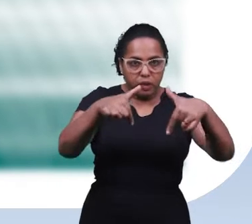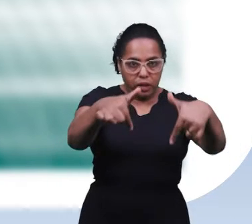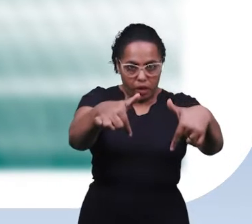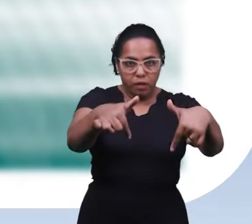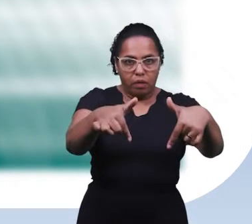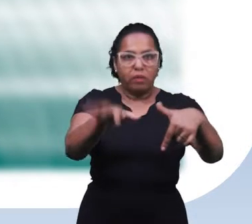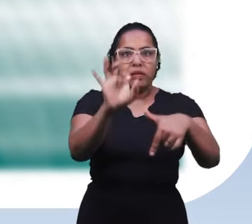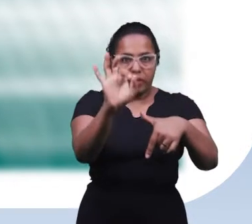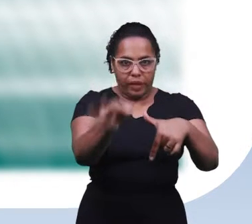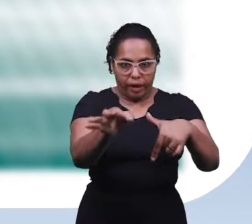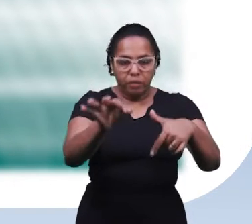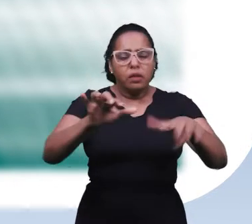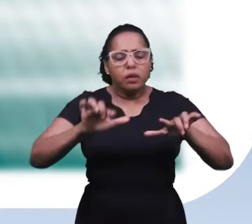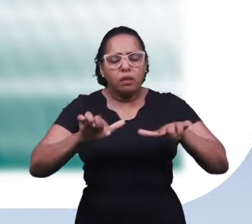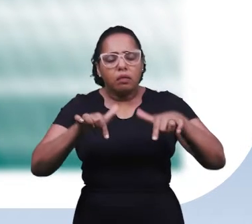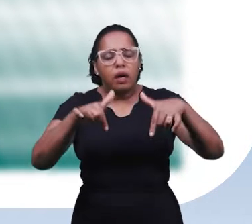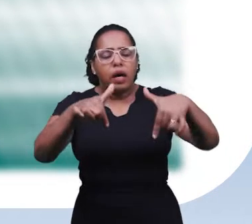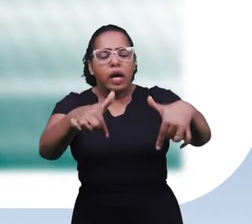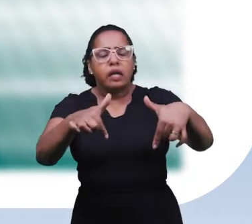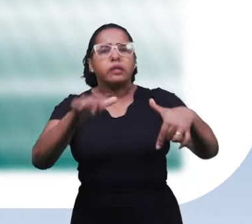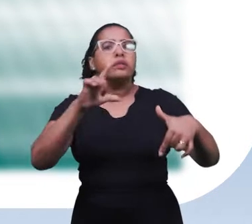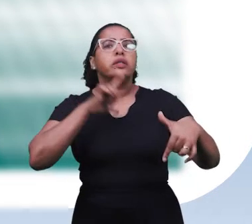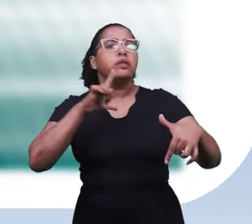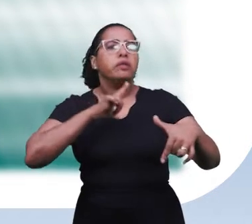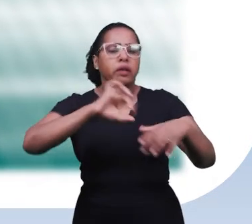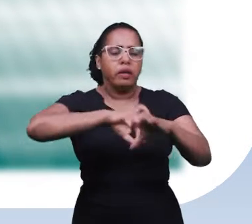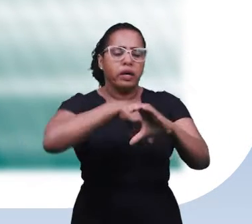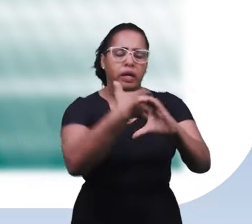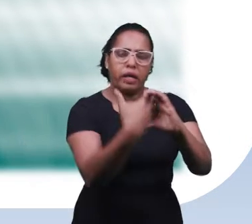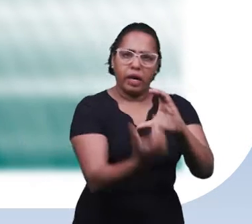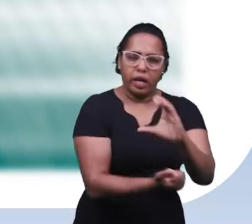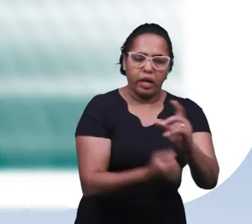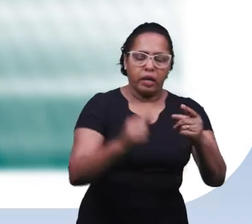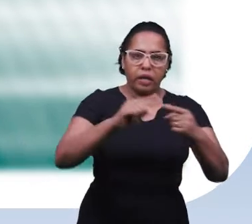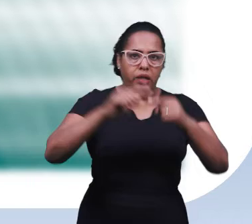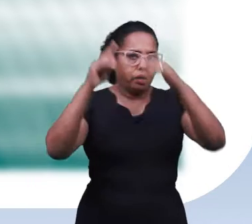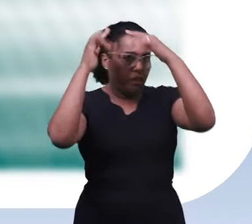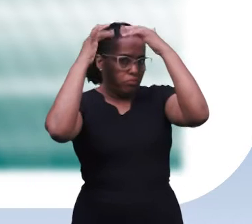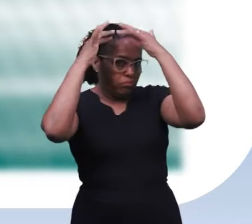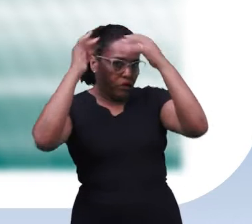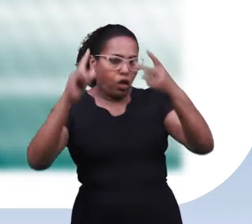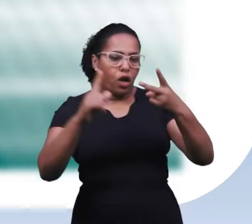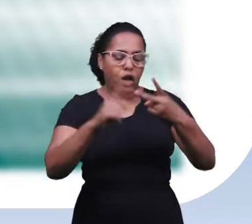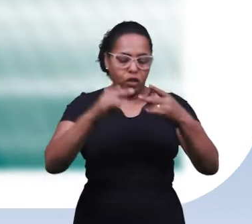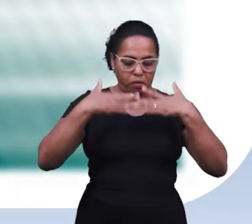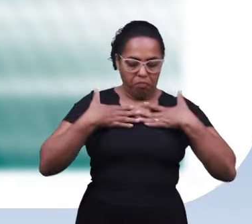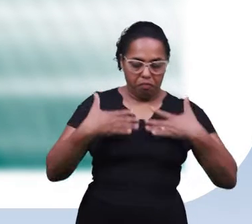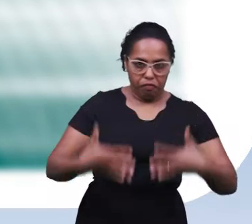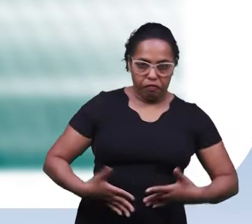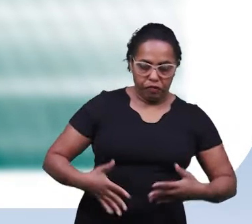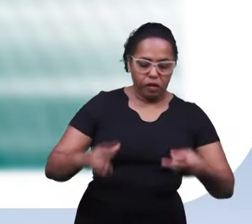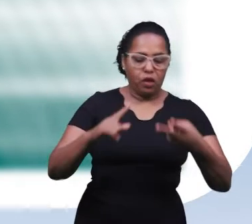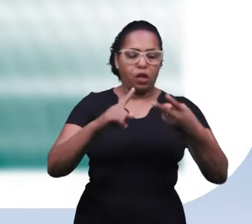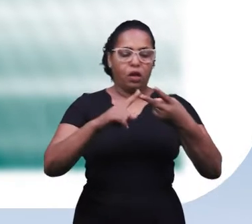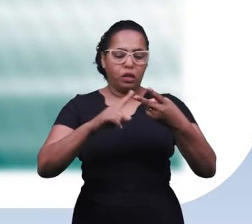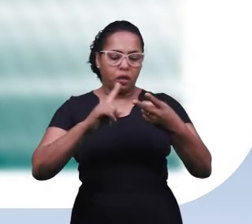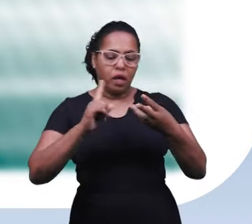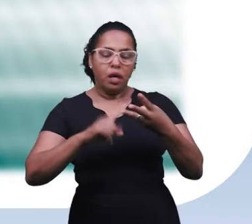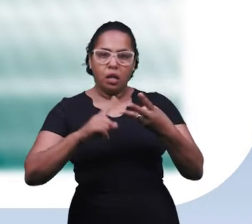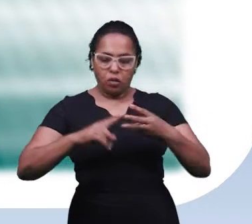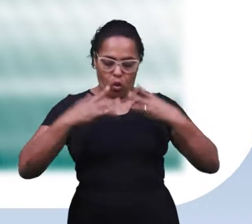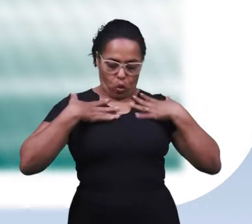ações e essas ações têm características neurológicas, fisiológicas,